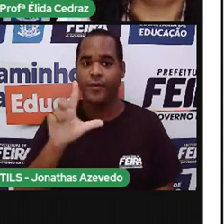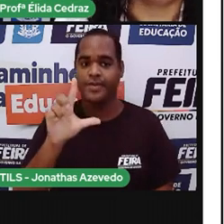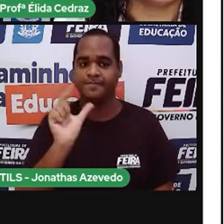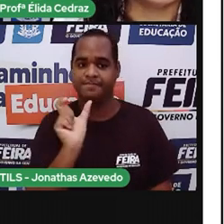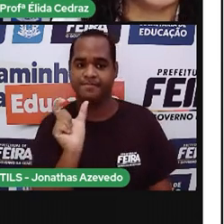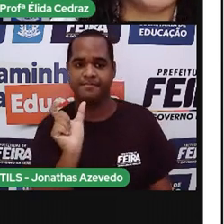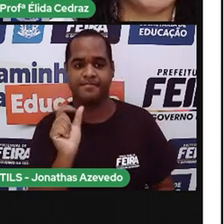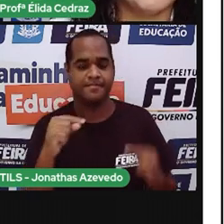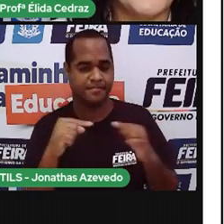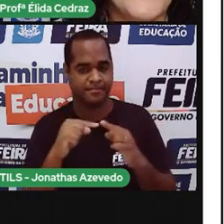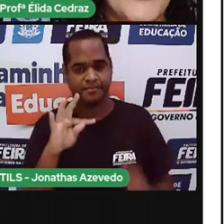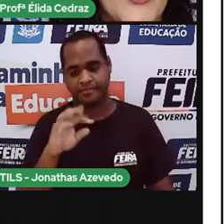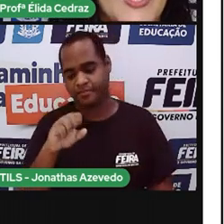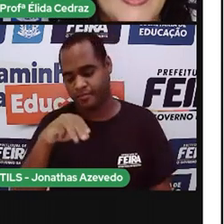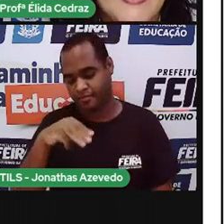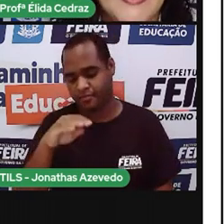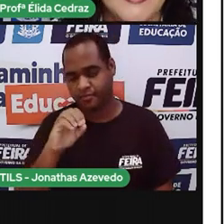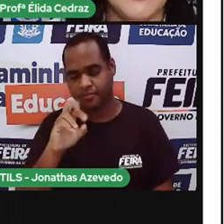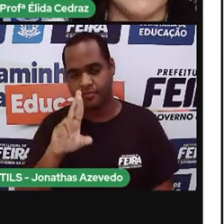será